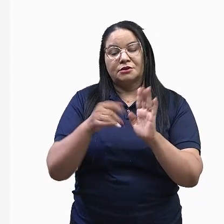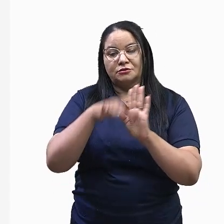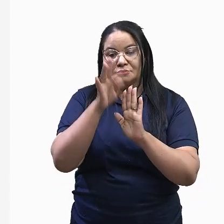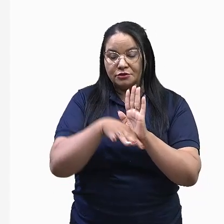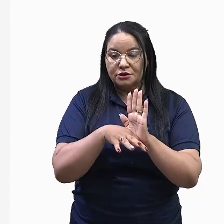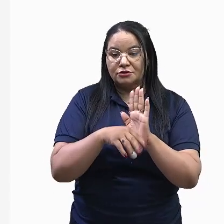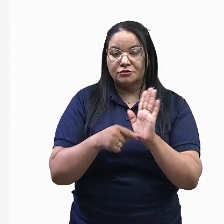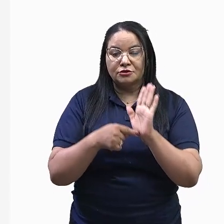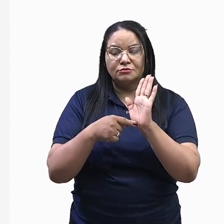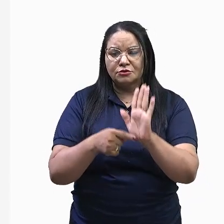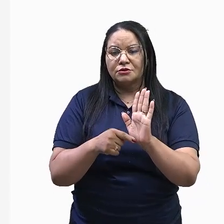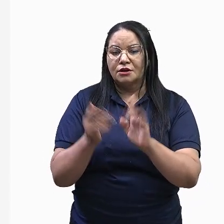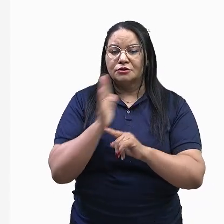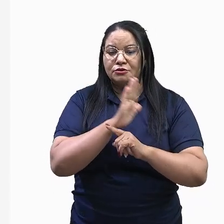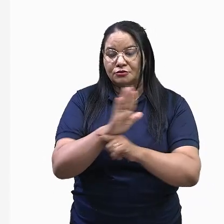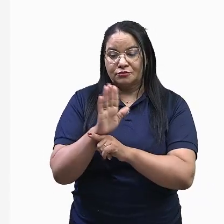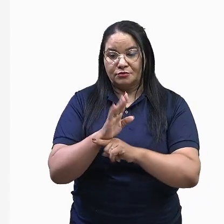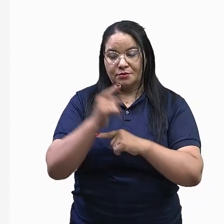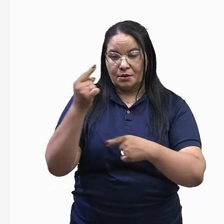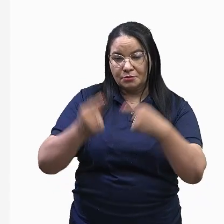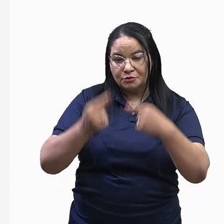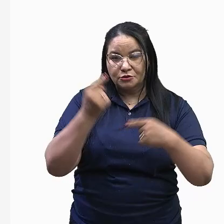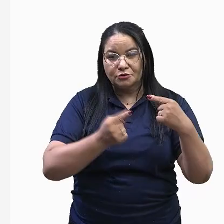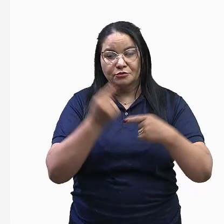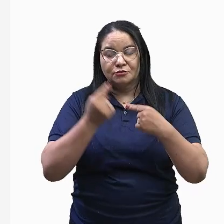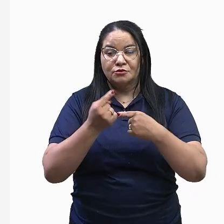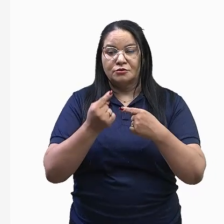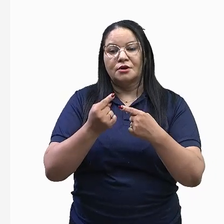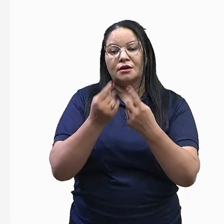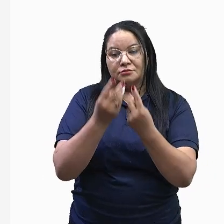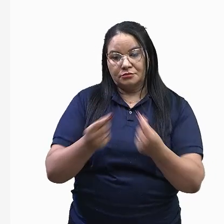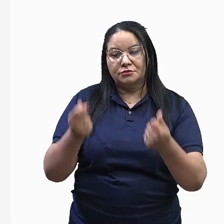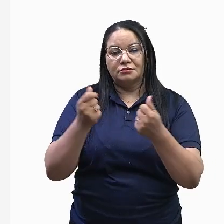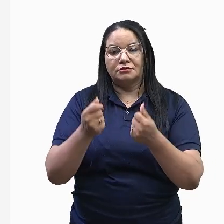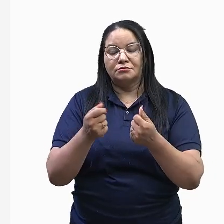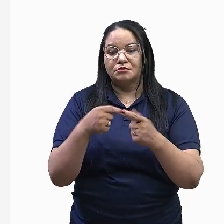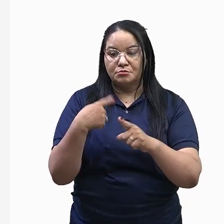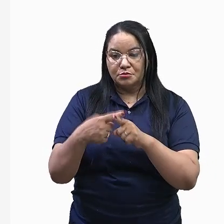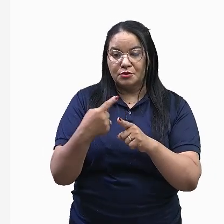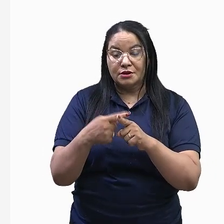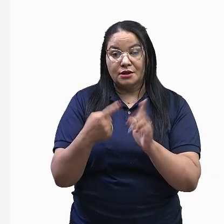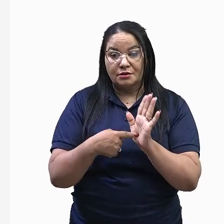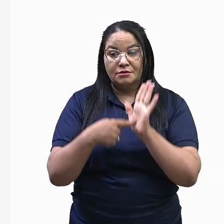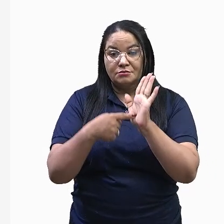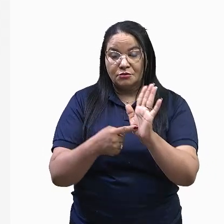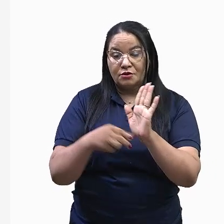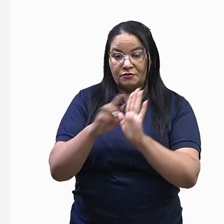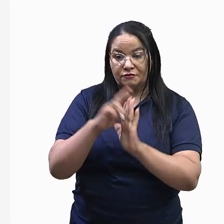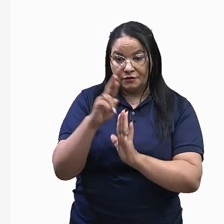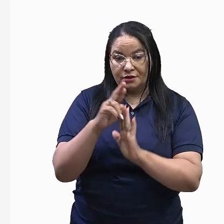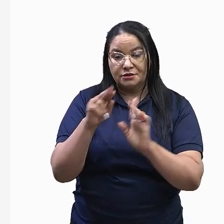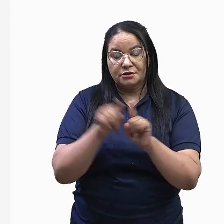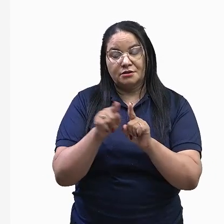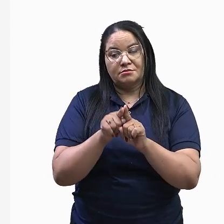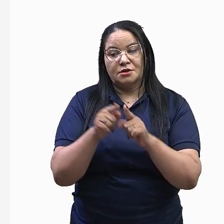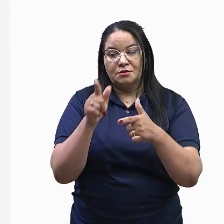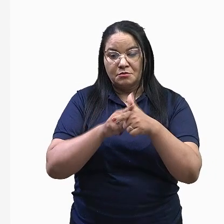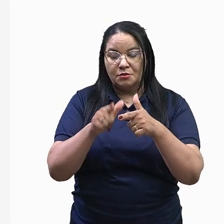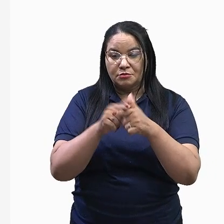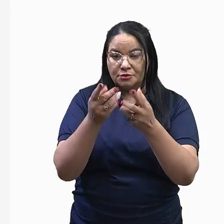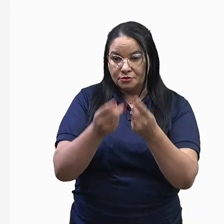ajudam a prevenir desentendimentos e disputas, pois fornecem um referencial comum para a resolução de